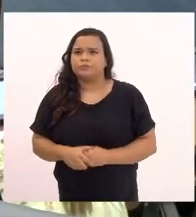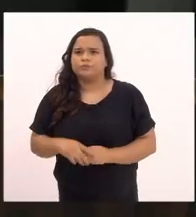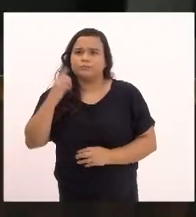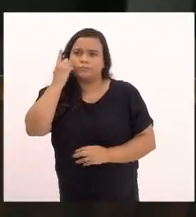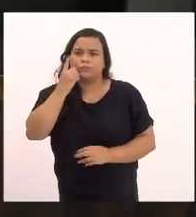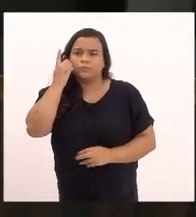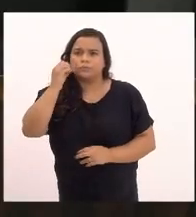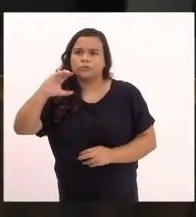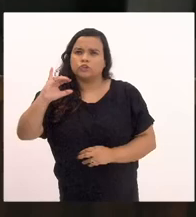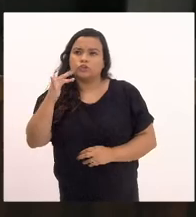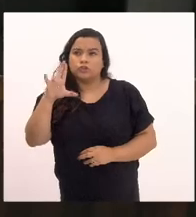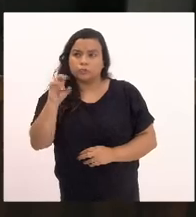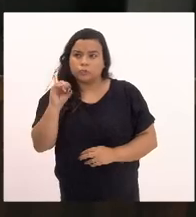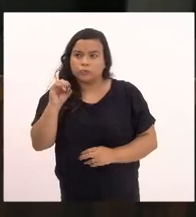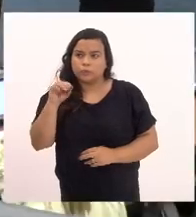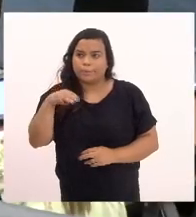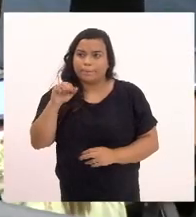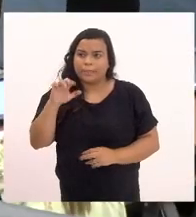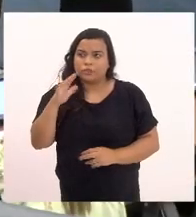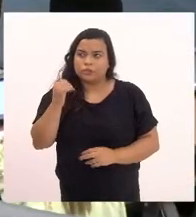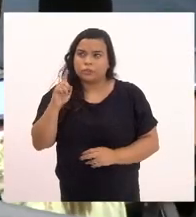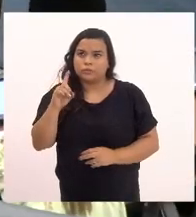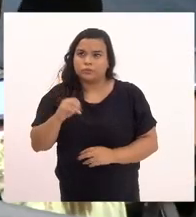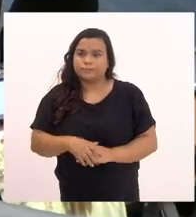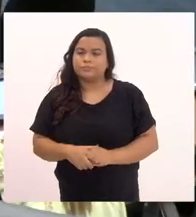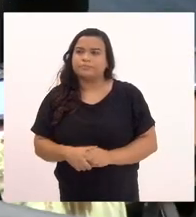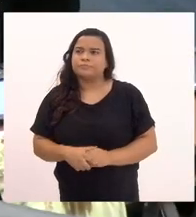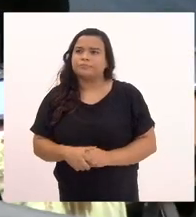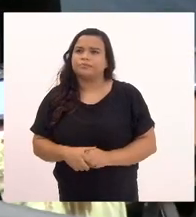Deputado Chico Machado.